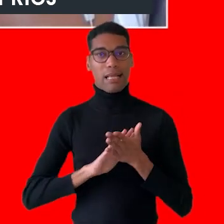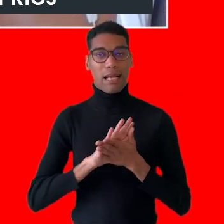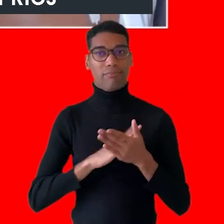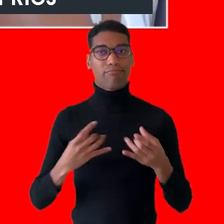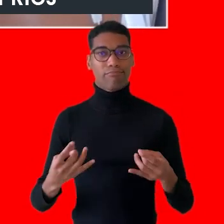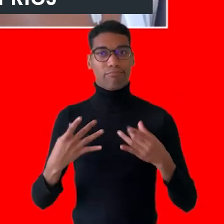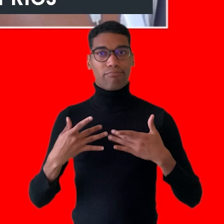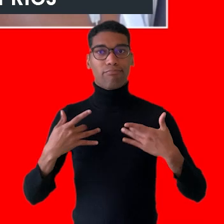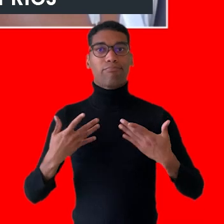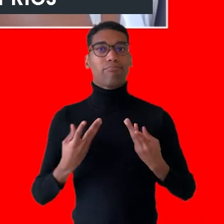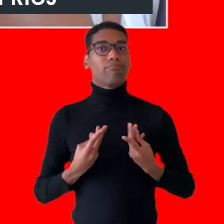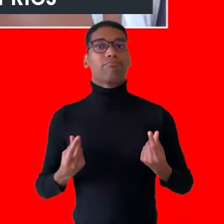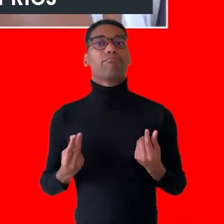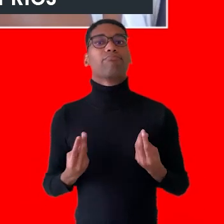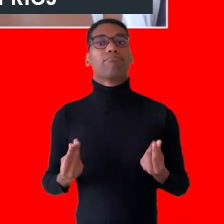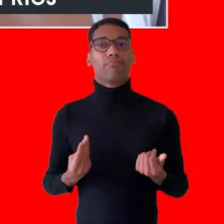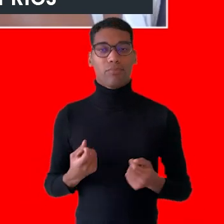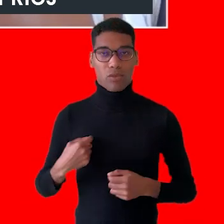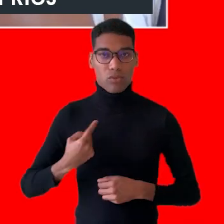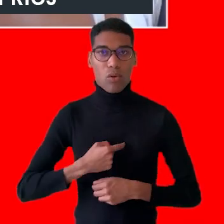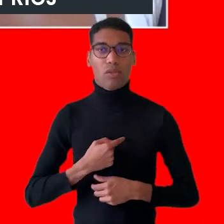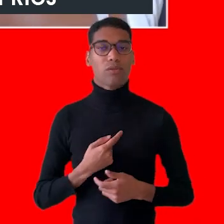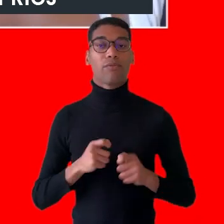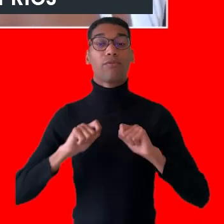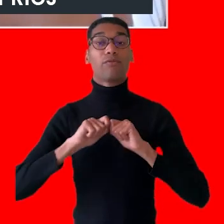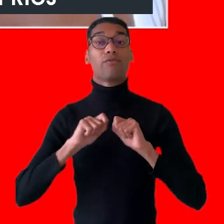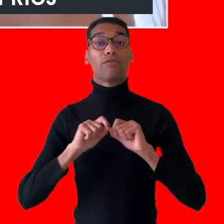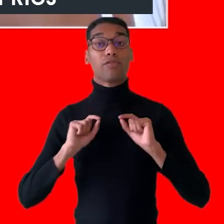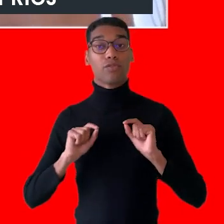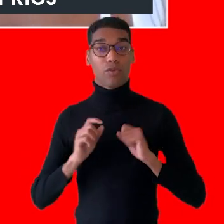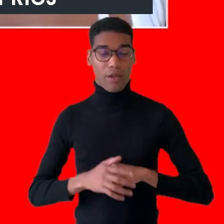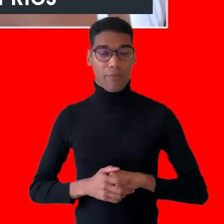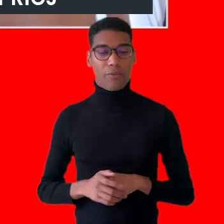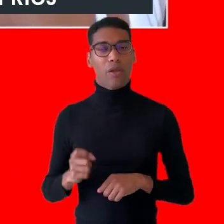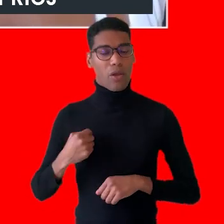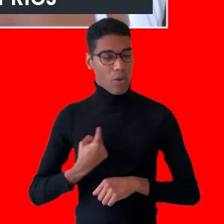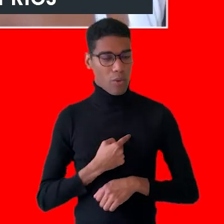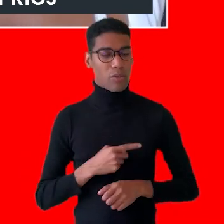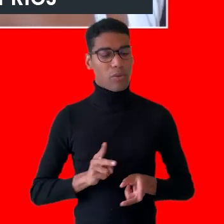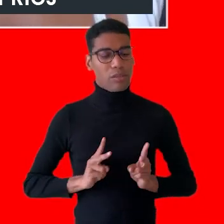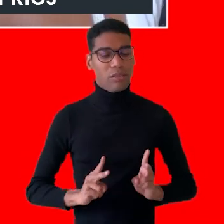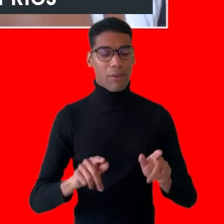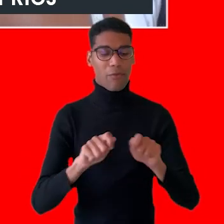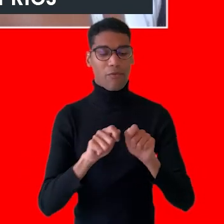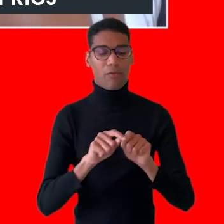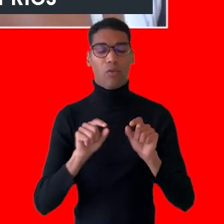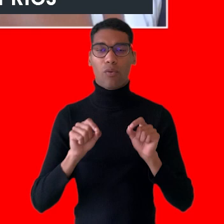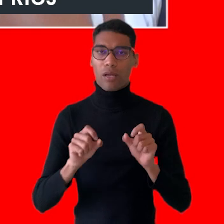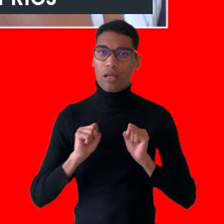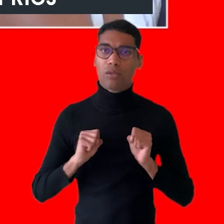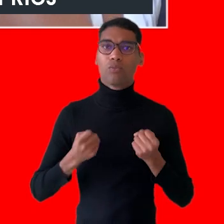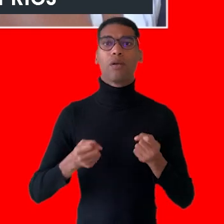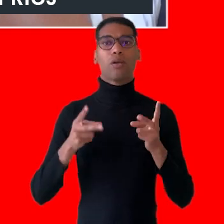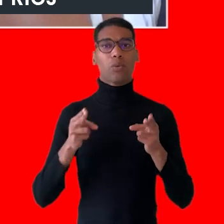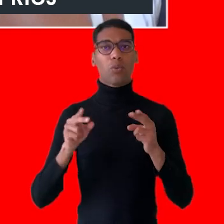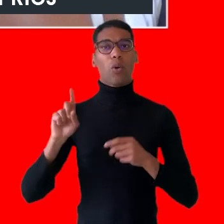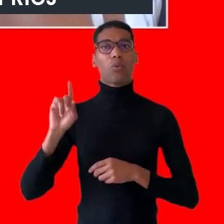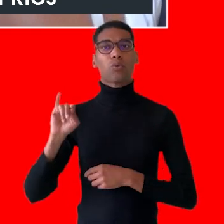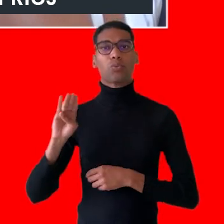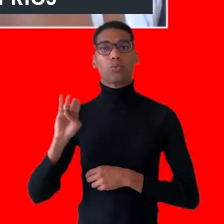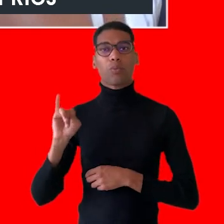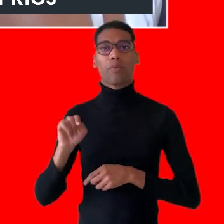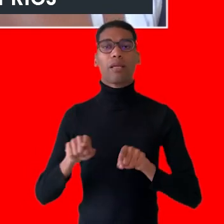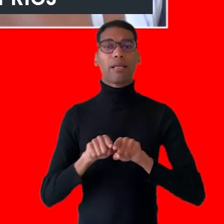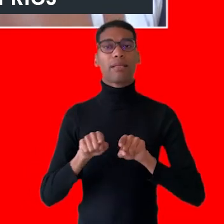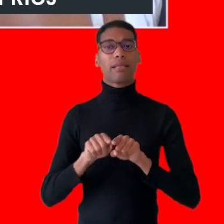dignidade, jogado na lama, o que foi que a gente só restou para a gente o quê? O que a gente sempre fez, lutar como Zumbi, como Dandara, como